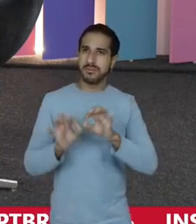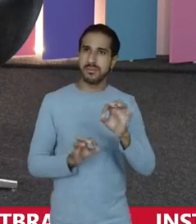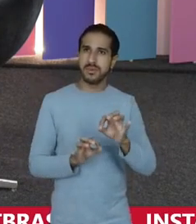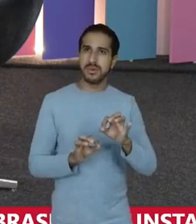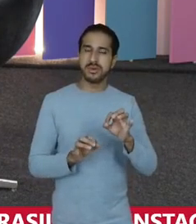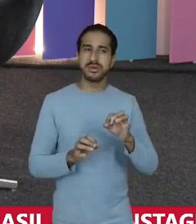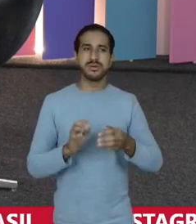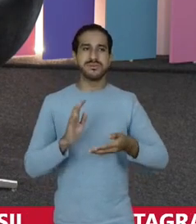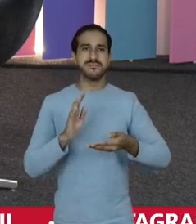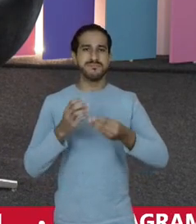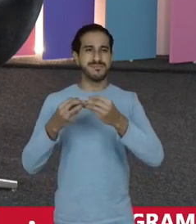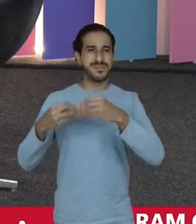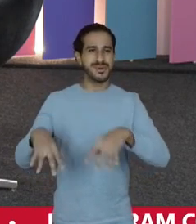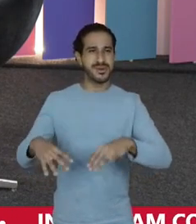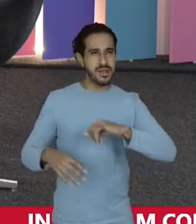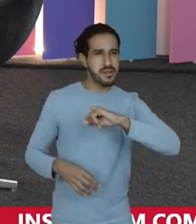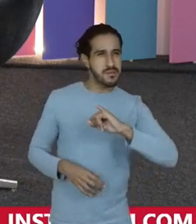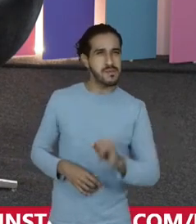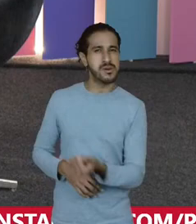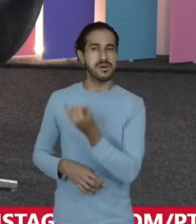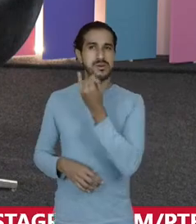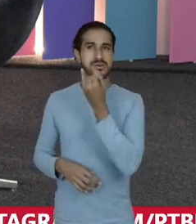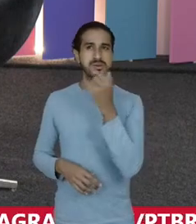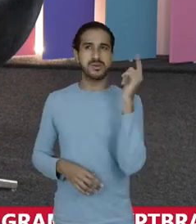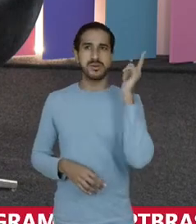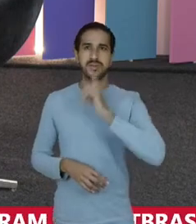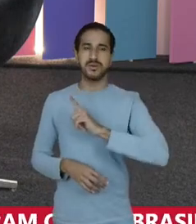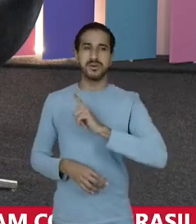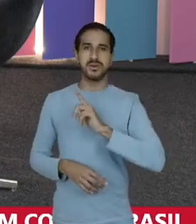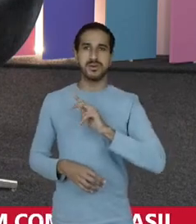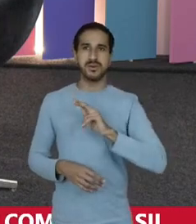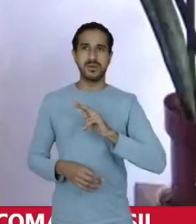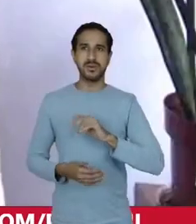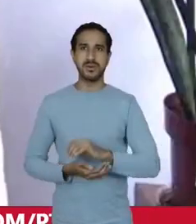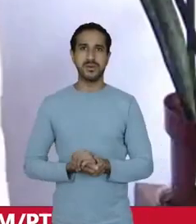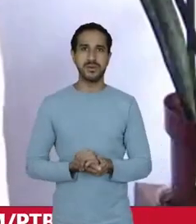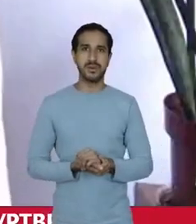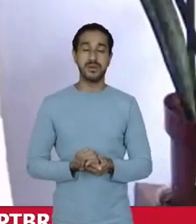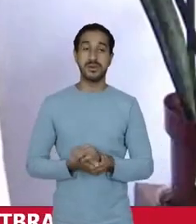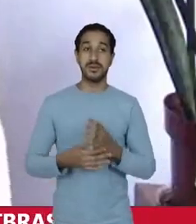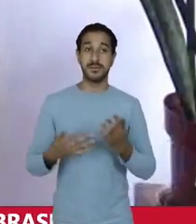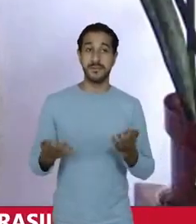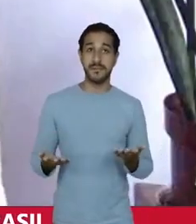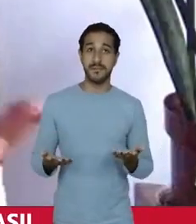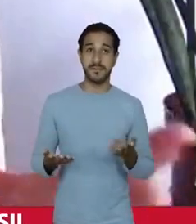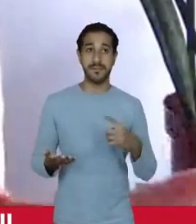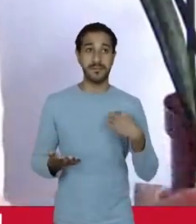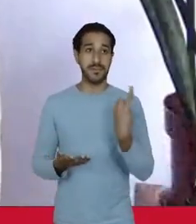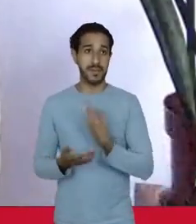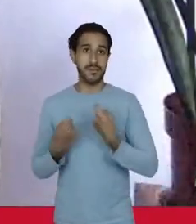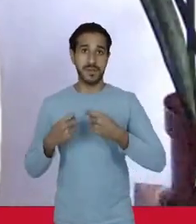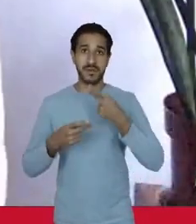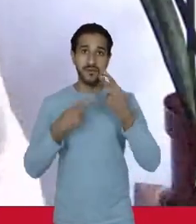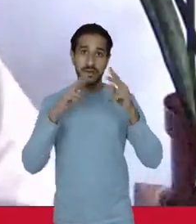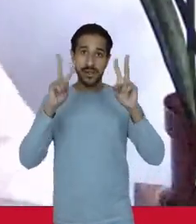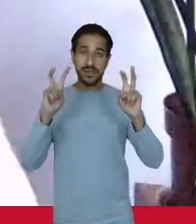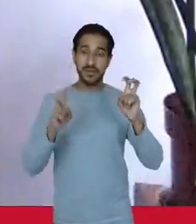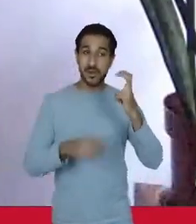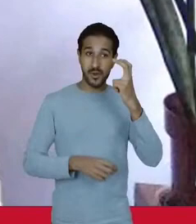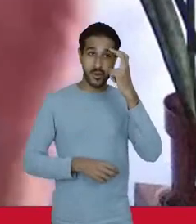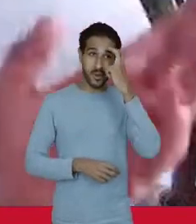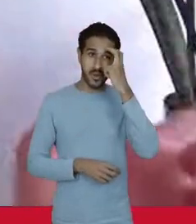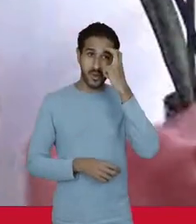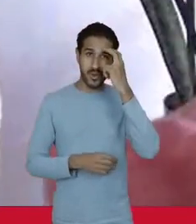sistematicamente vilipendiados, explorados, puderam se afirmar. Então, a gente precisa falar dessa cultura